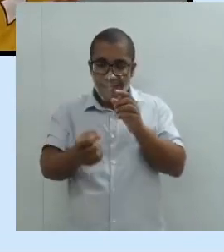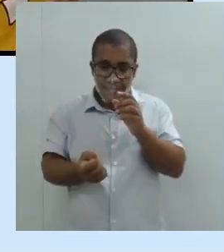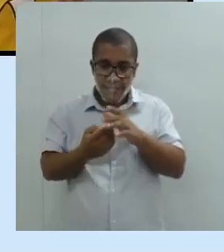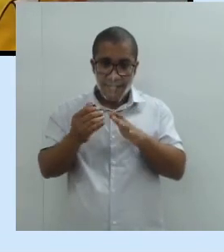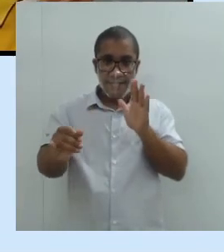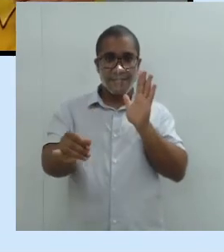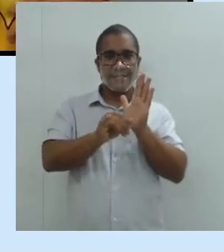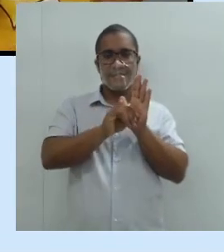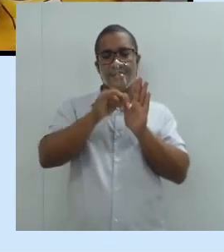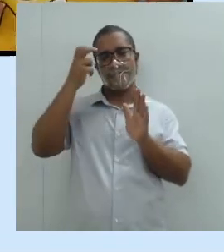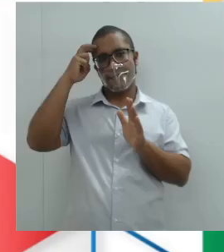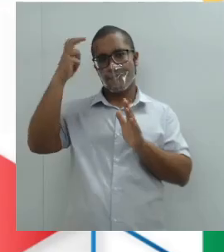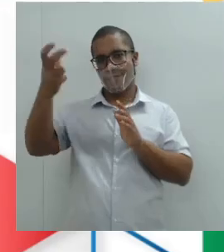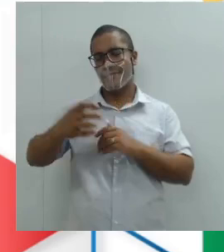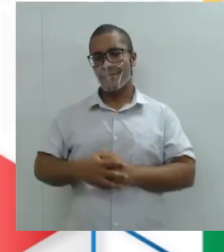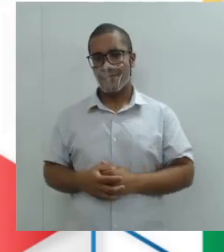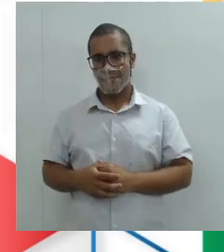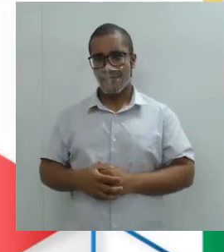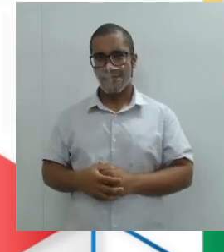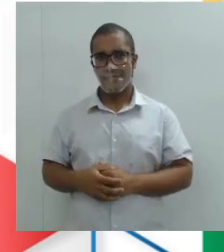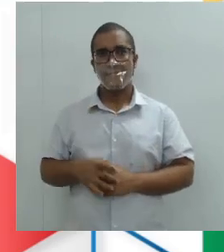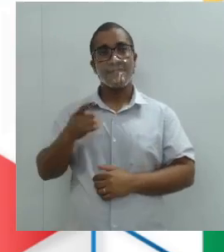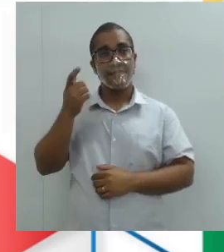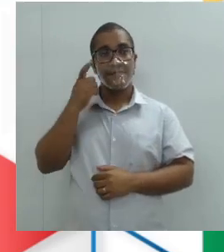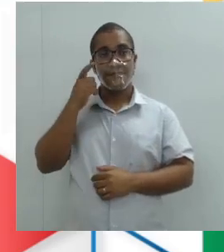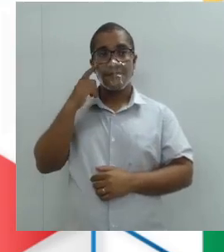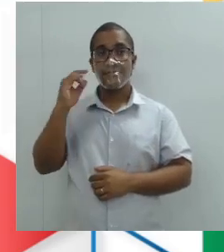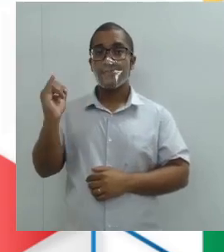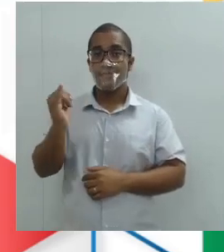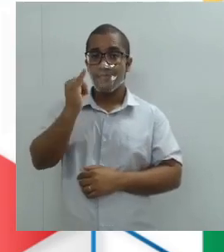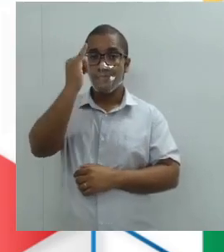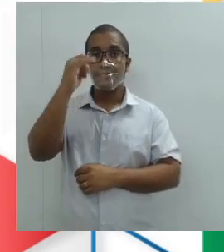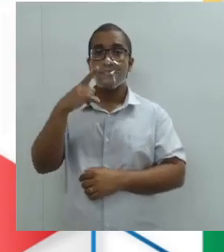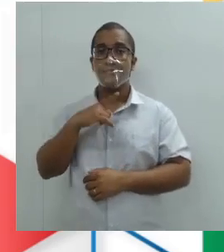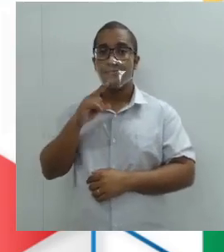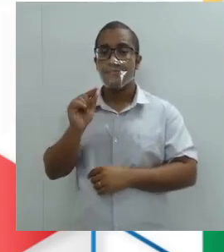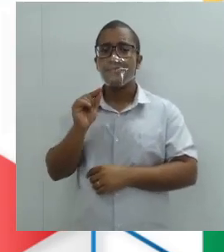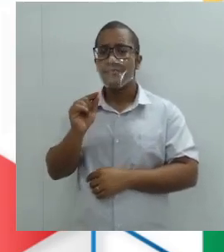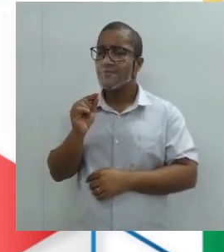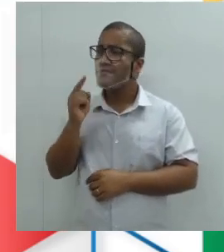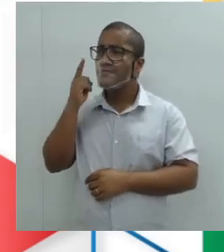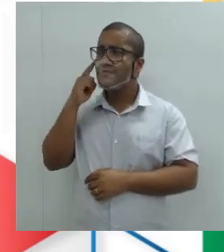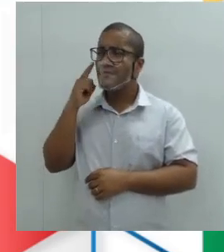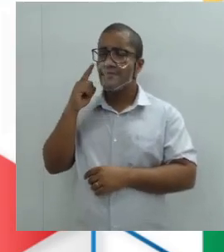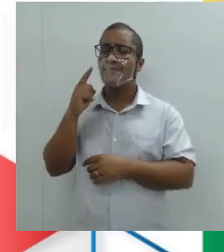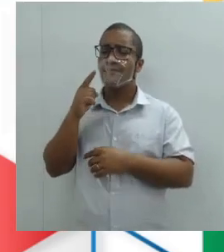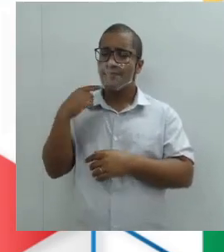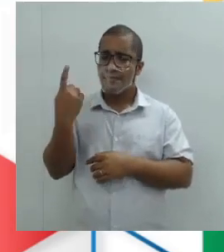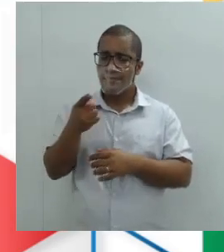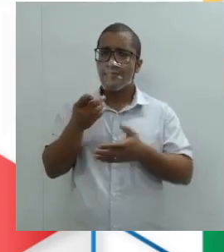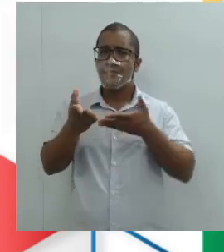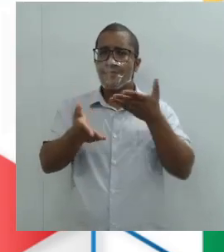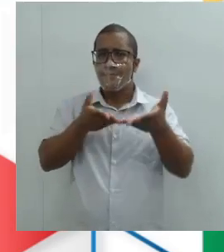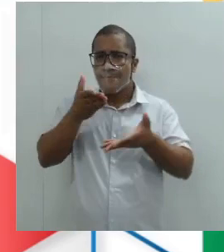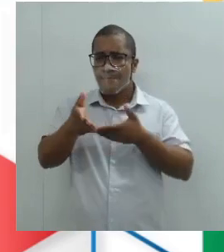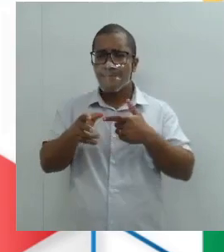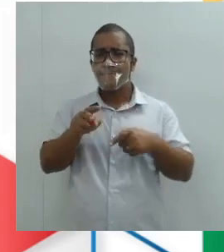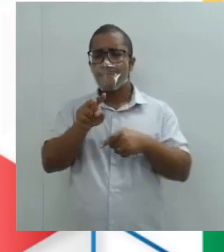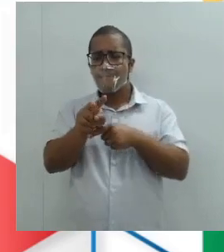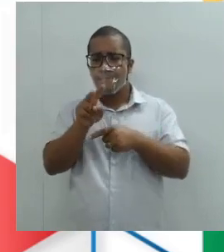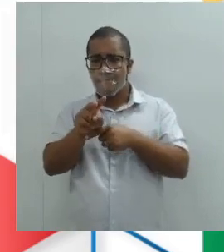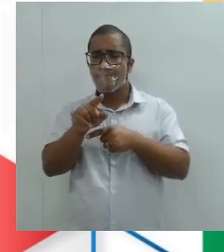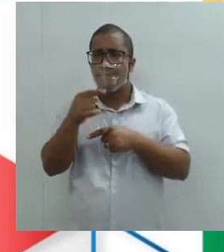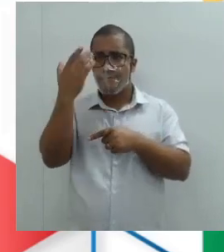bom? Vamos para a tela. A importância desse patrimônio. Para preservar, né, e